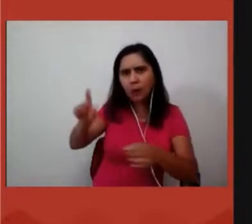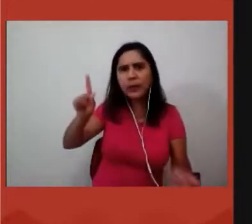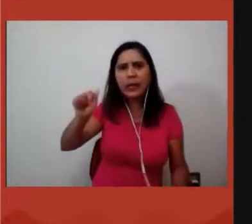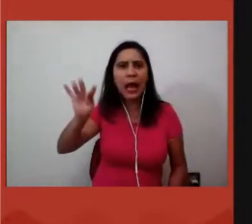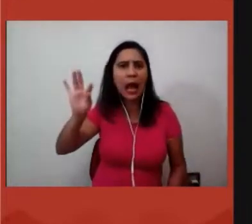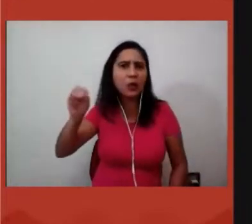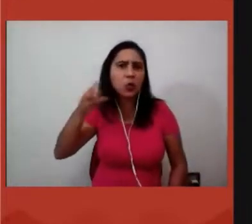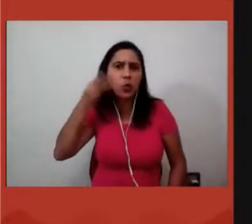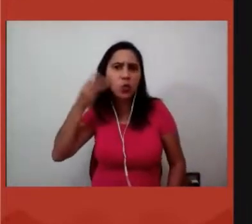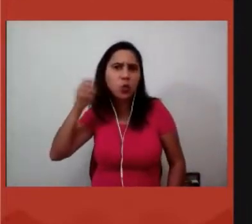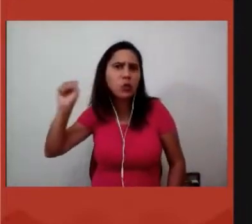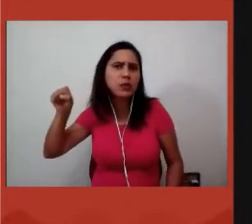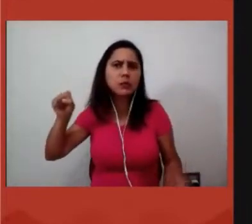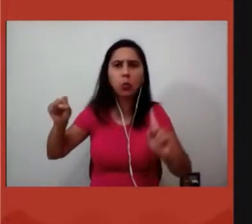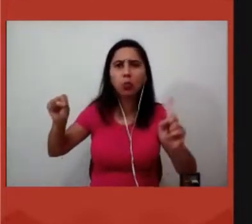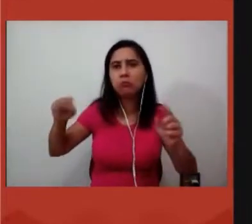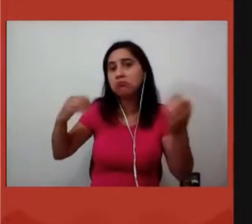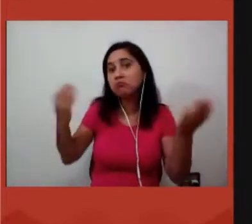Elza,